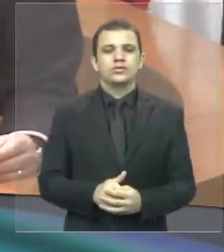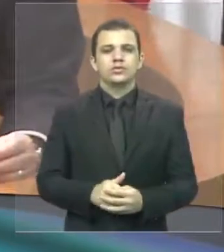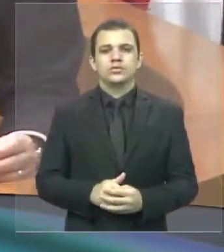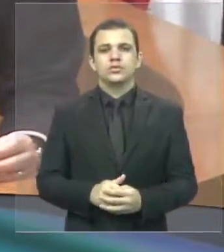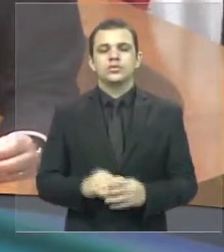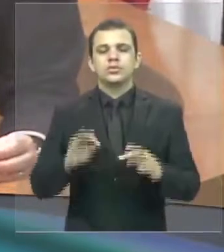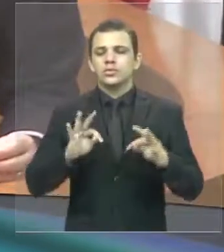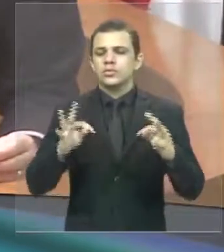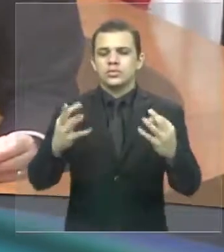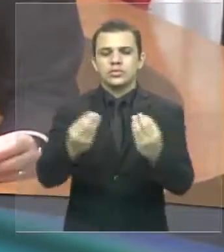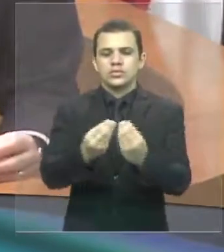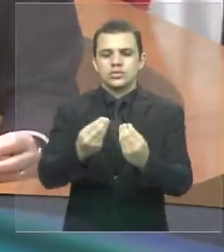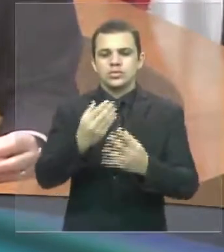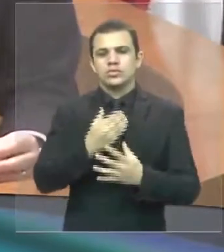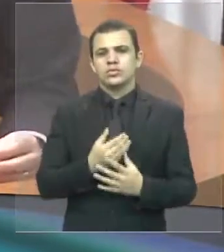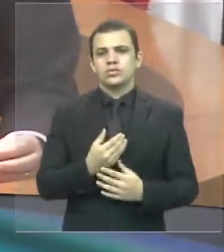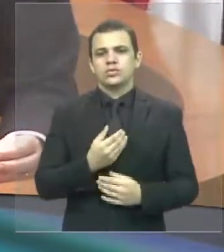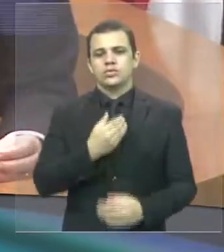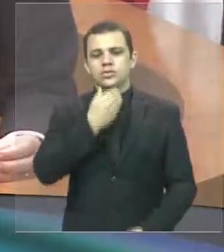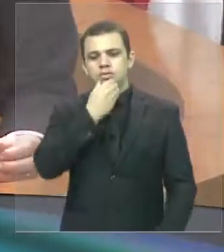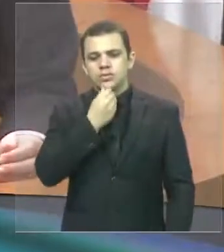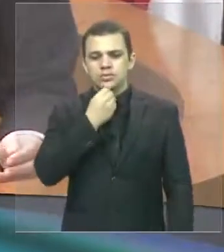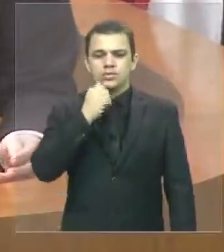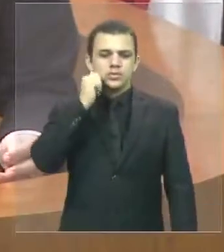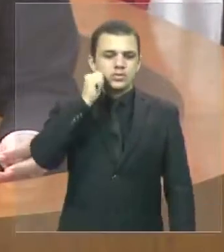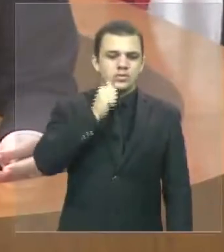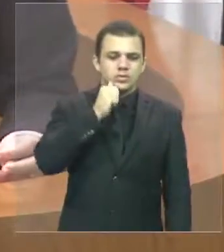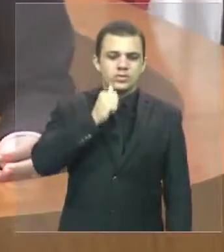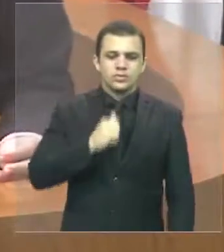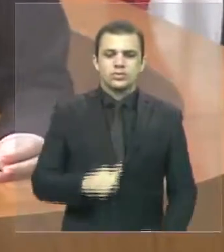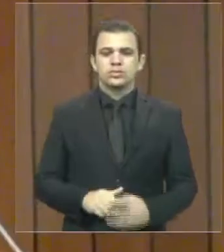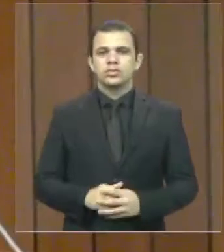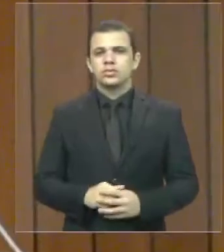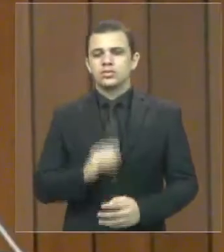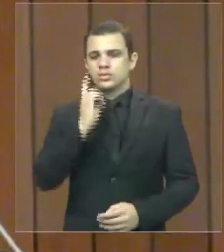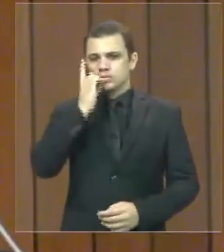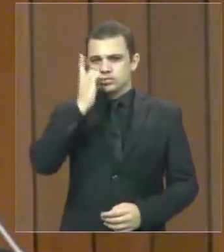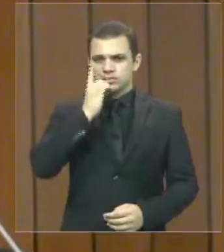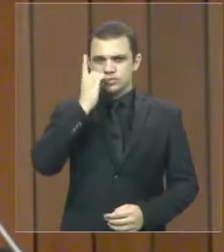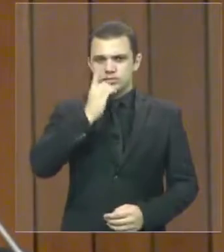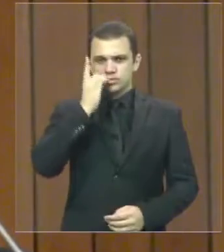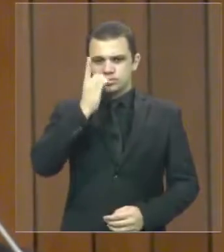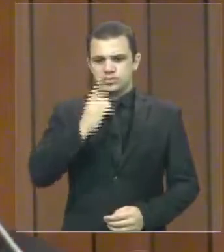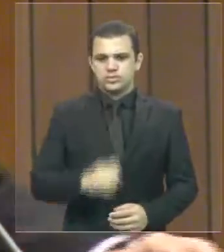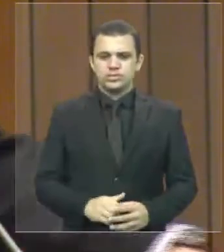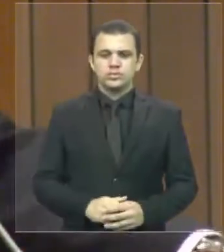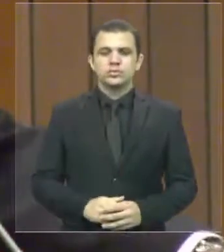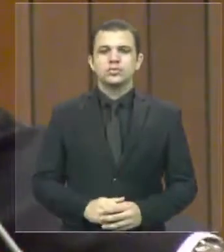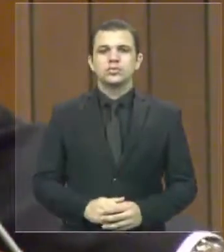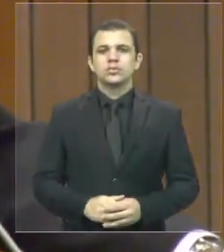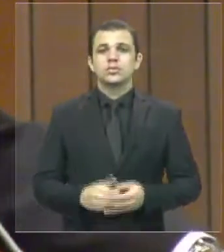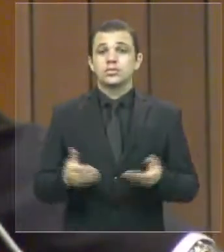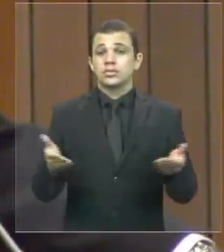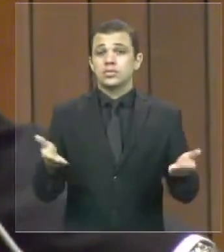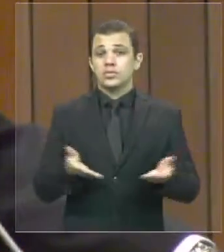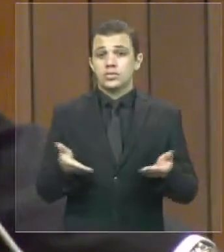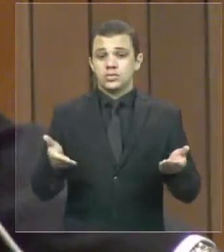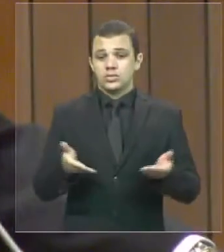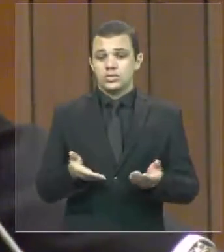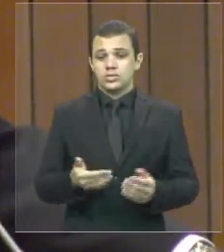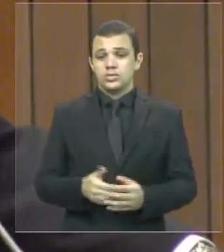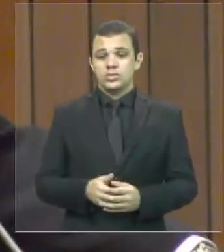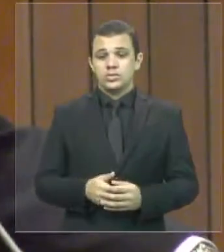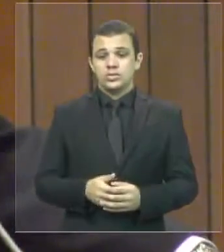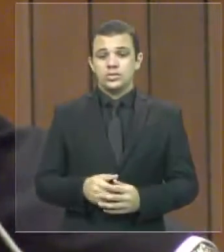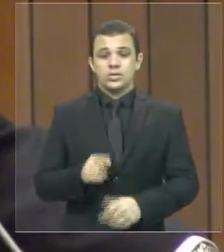a todos os senhores e senhoras deputados para hoje,